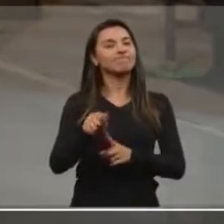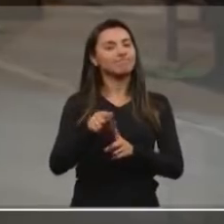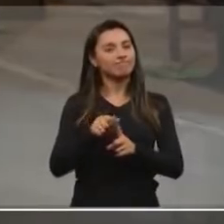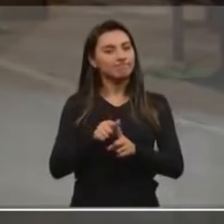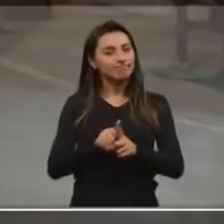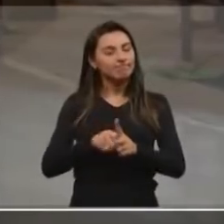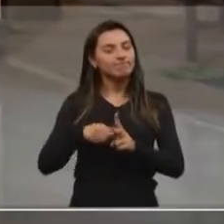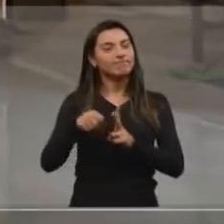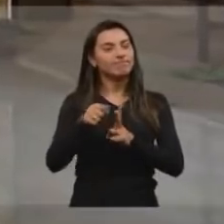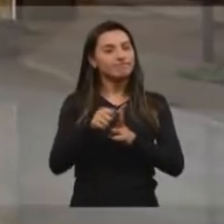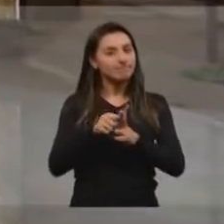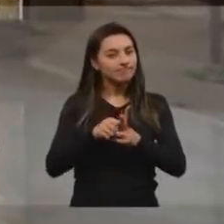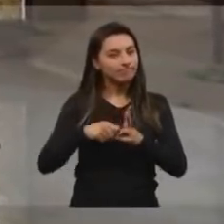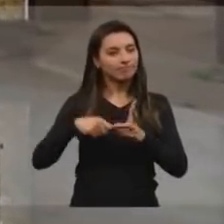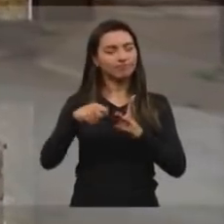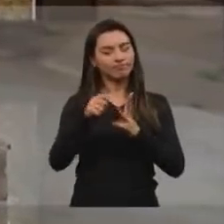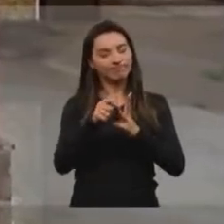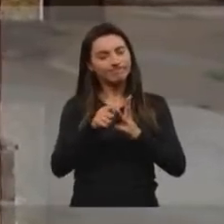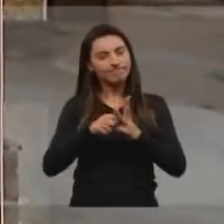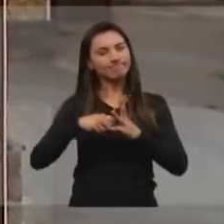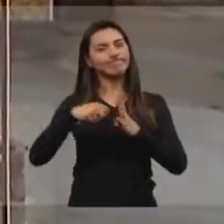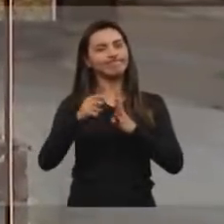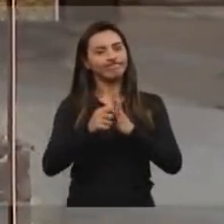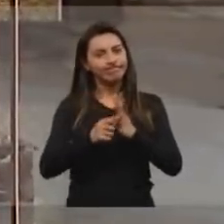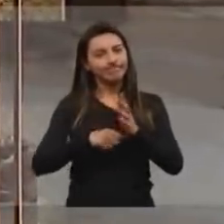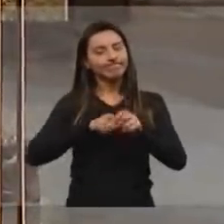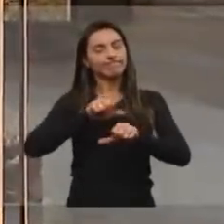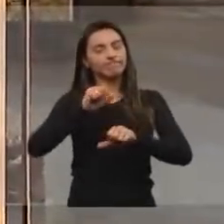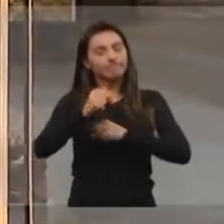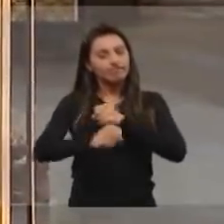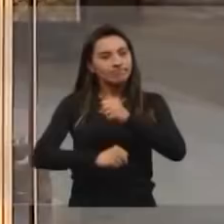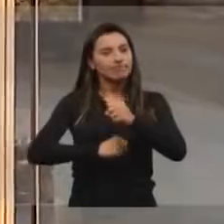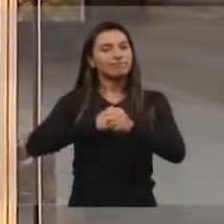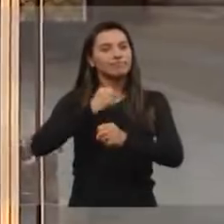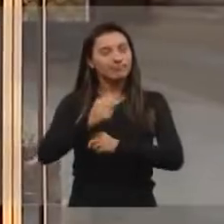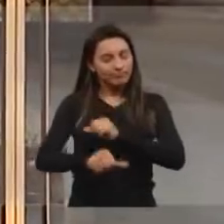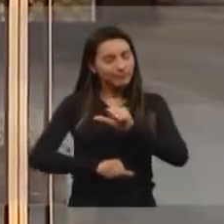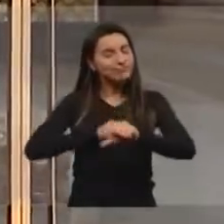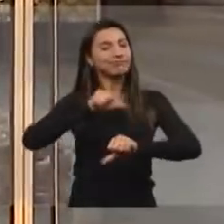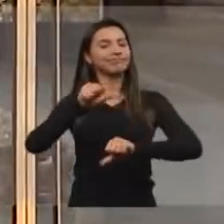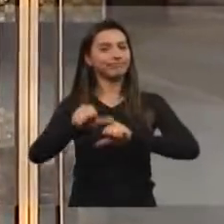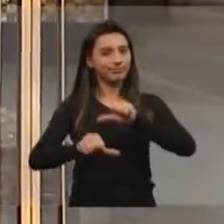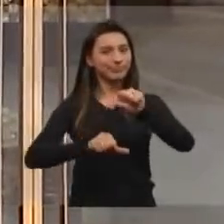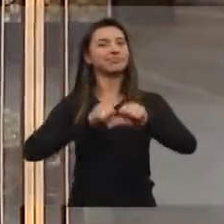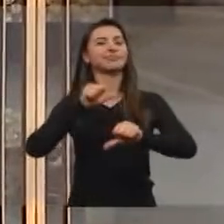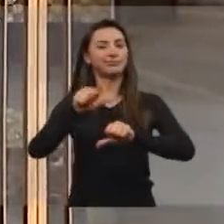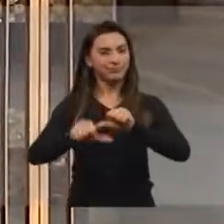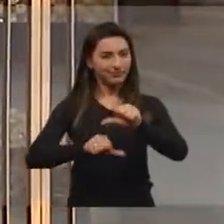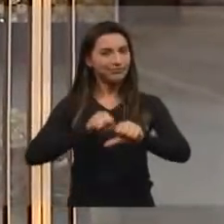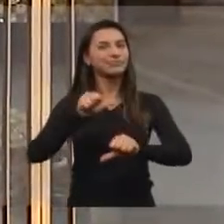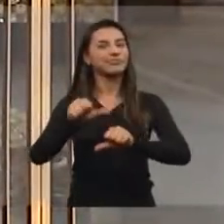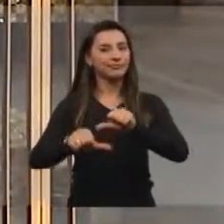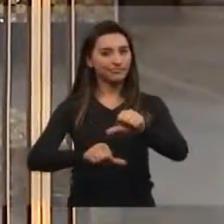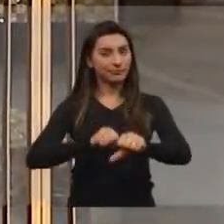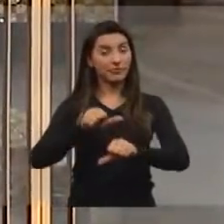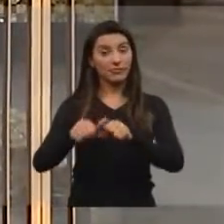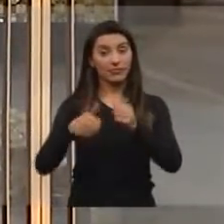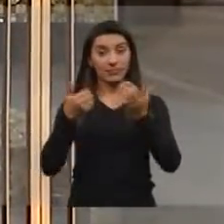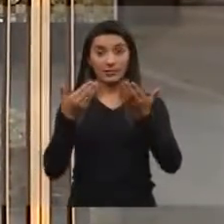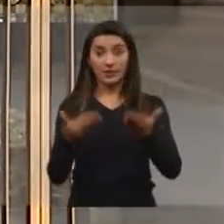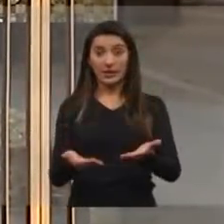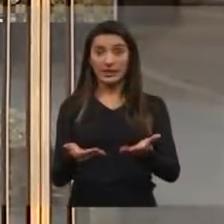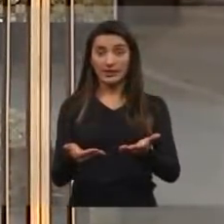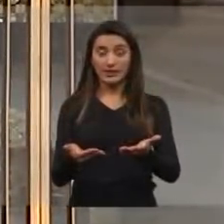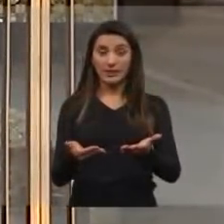para depois começar a brotar produzir frutos mas os frutos estão condicionados